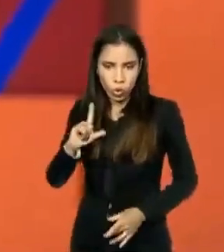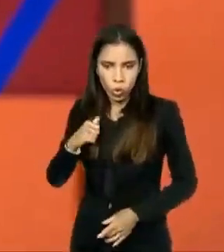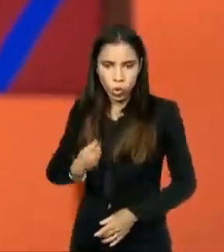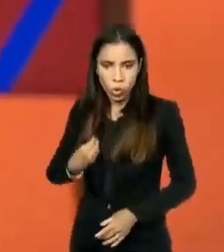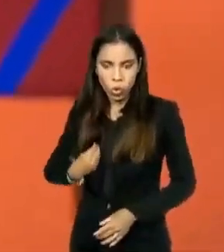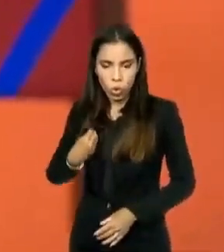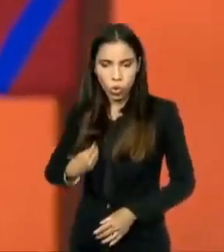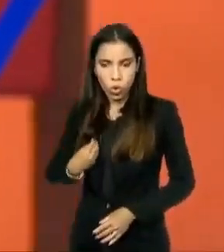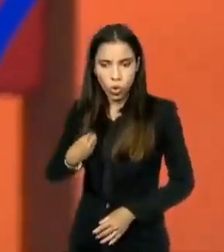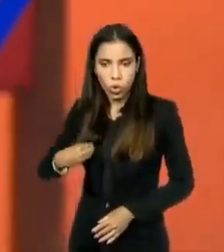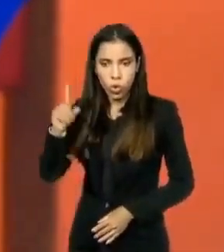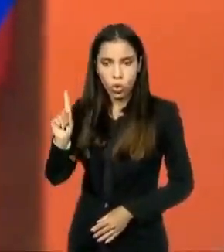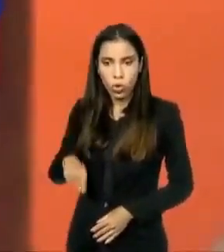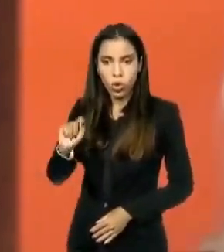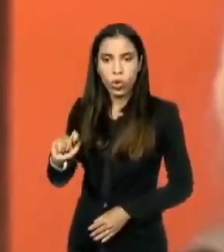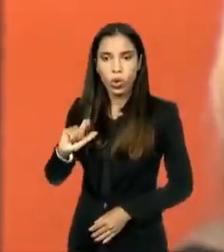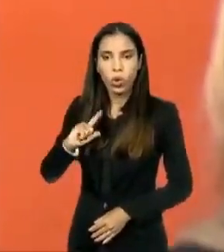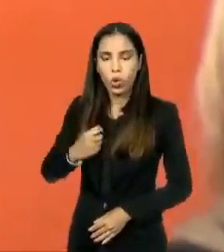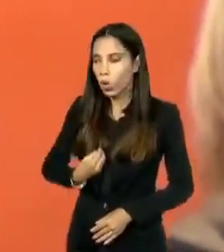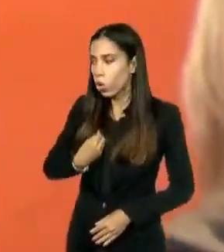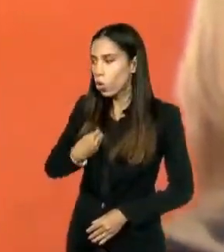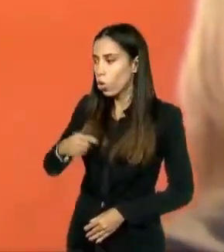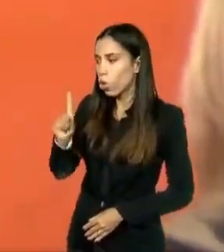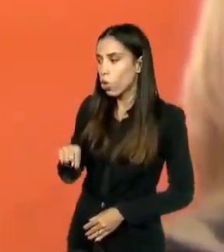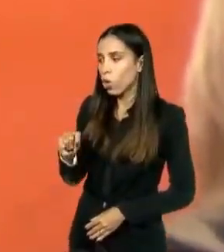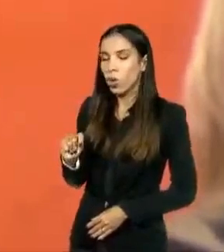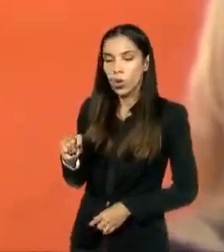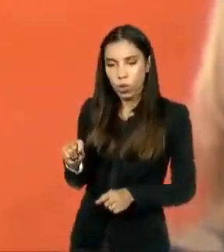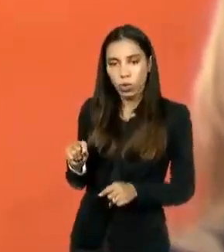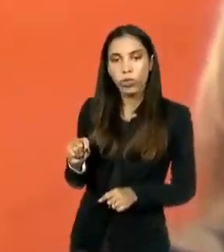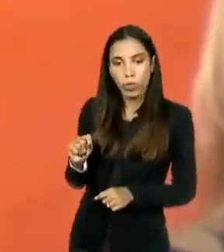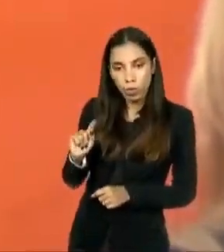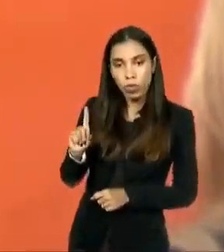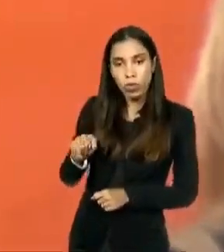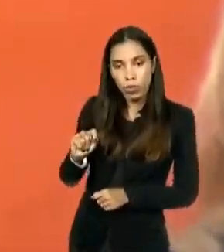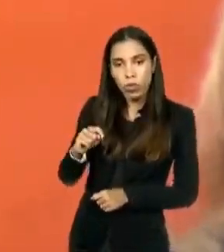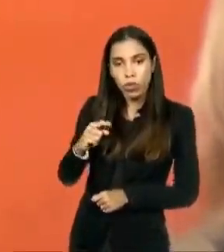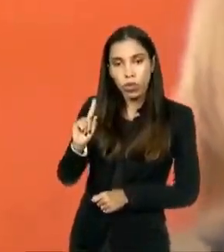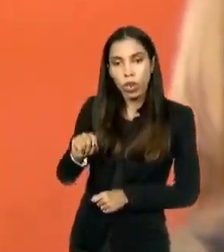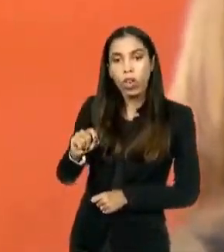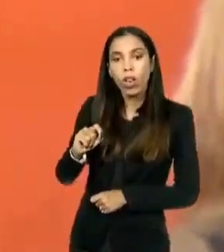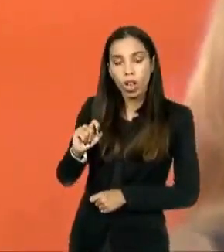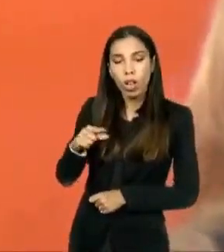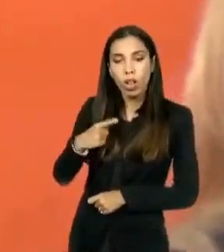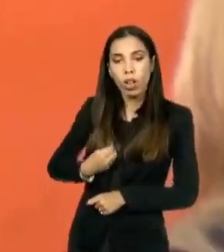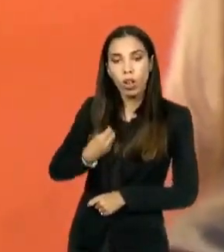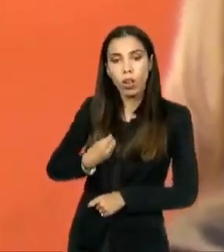Bandeira de Retalho, e também a gente foi correr atrás de quem estava vivo ainda, que participou